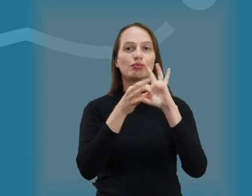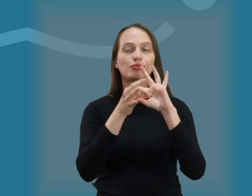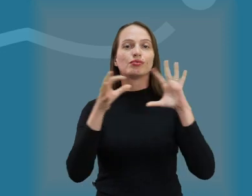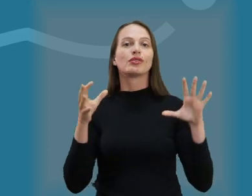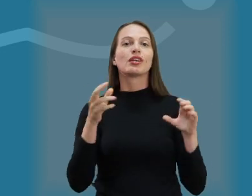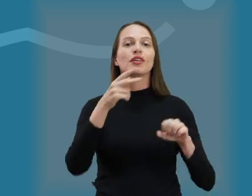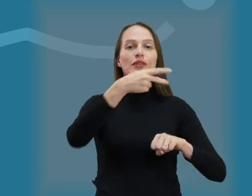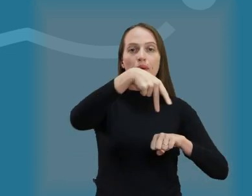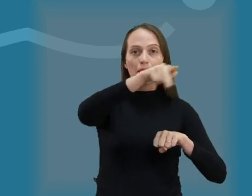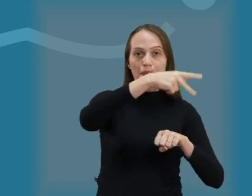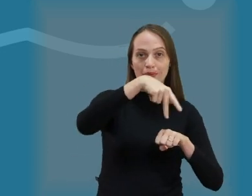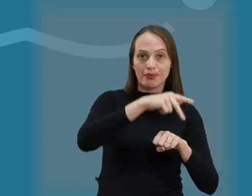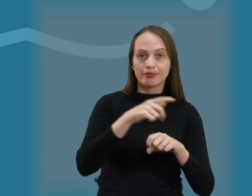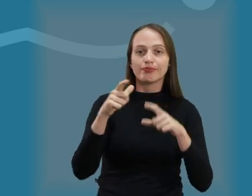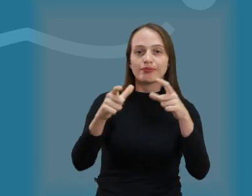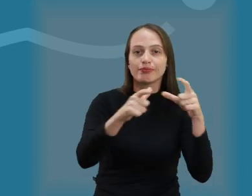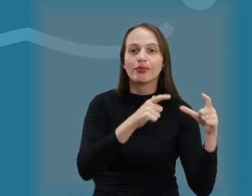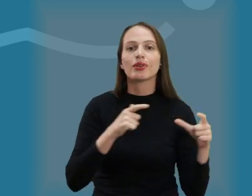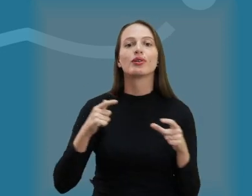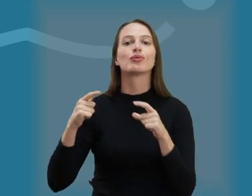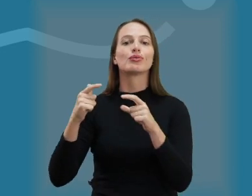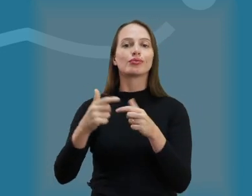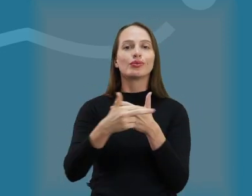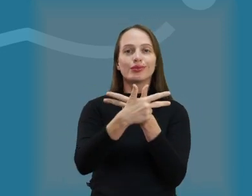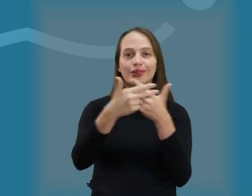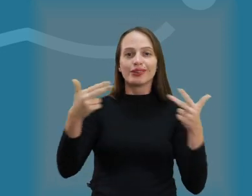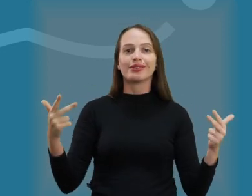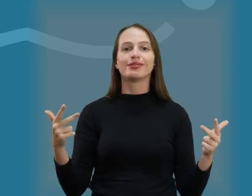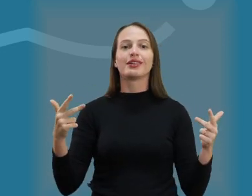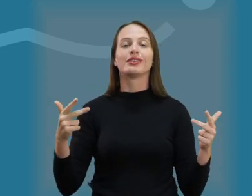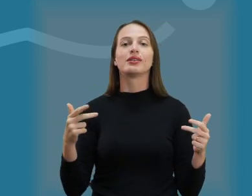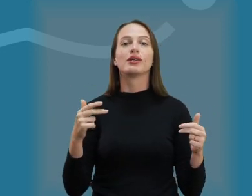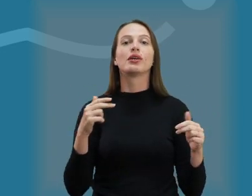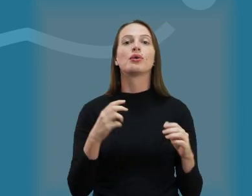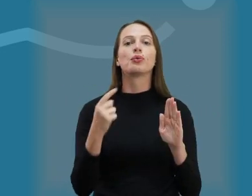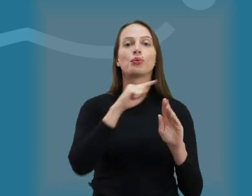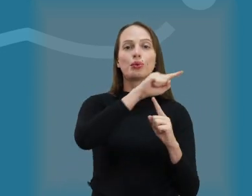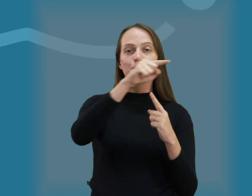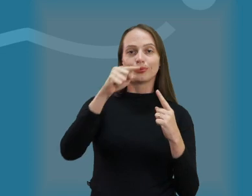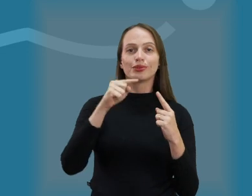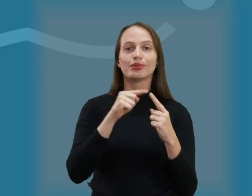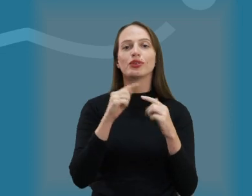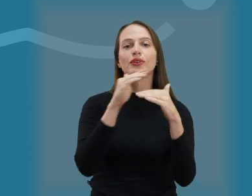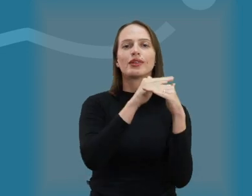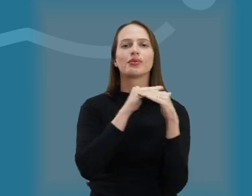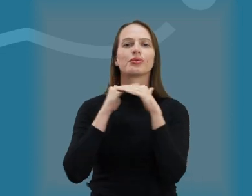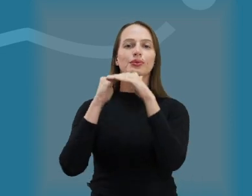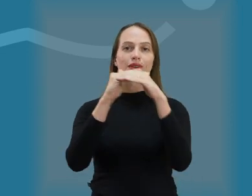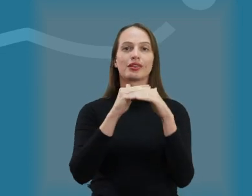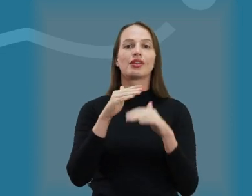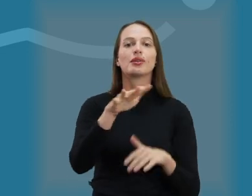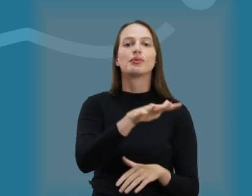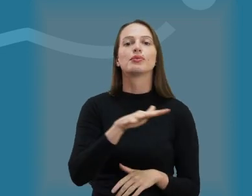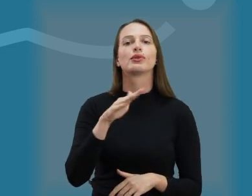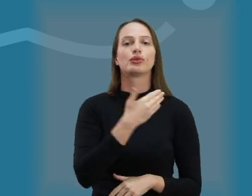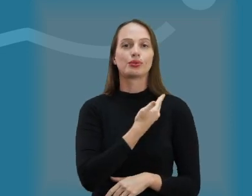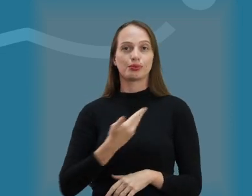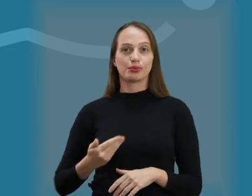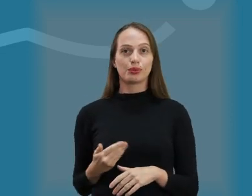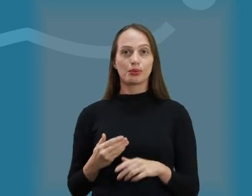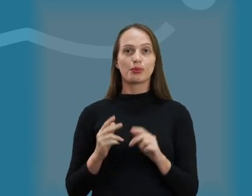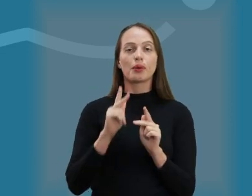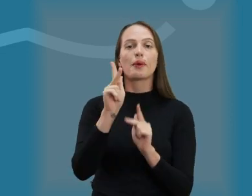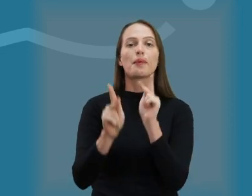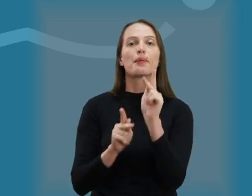gratuito nas praças e áreas de lazer da nossa cidade com isso democratizando a internet e fazendo com que a população venha